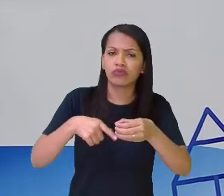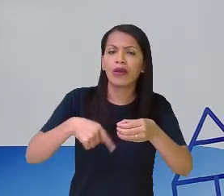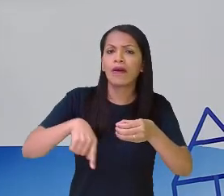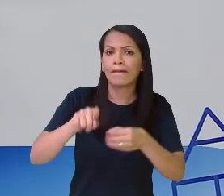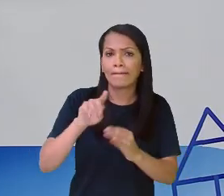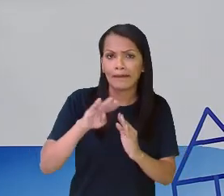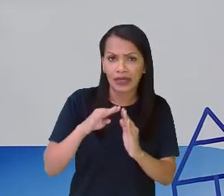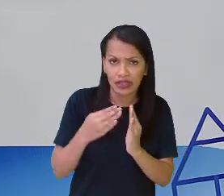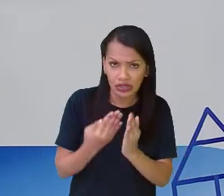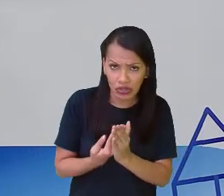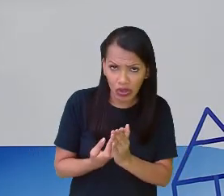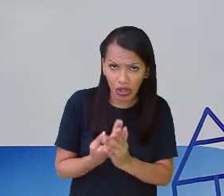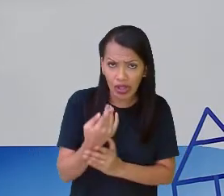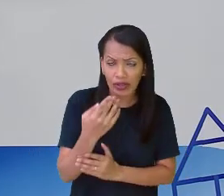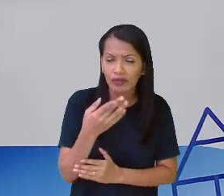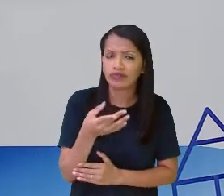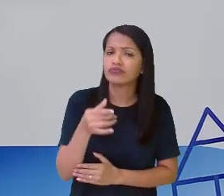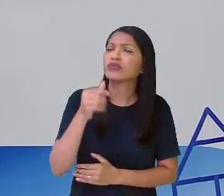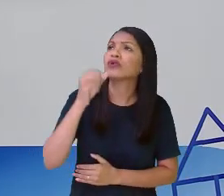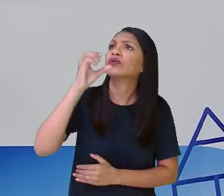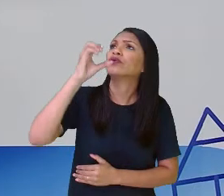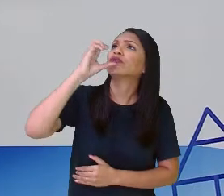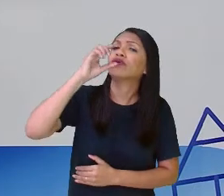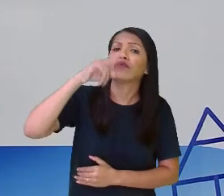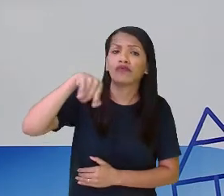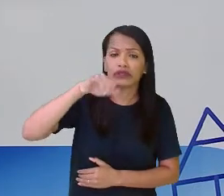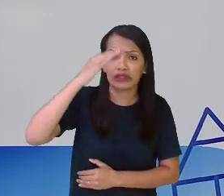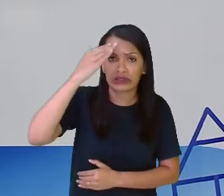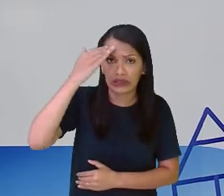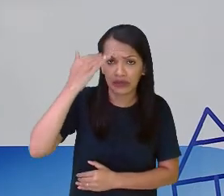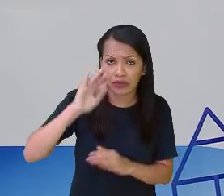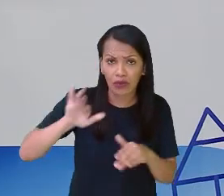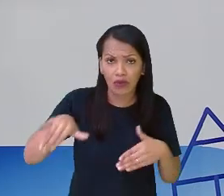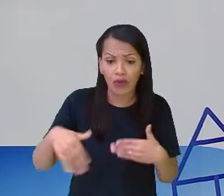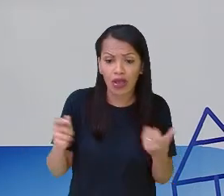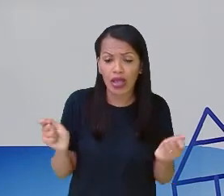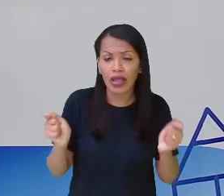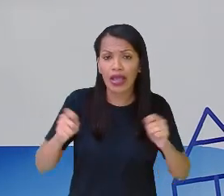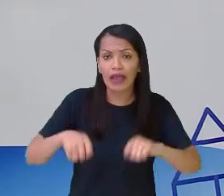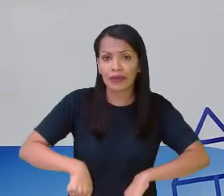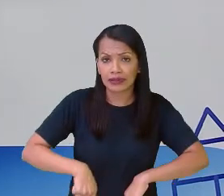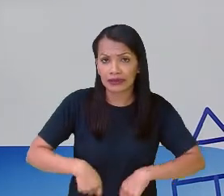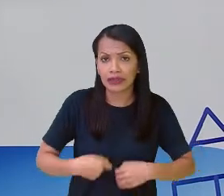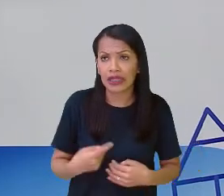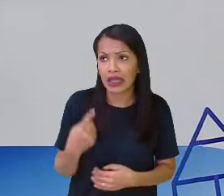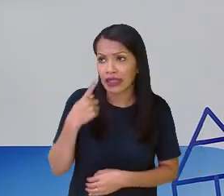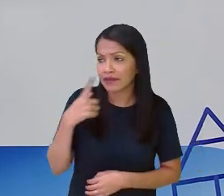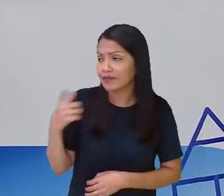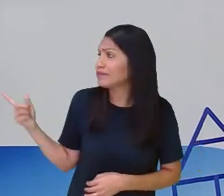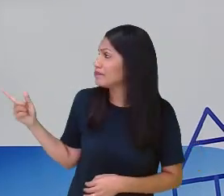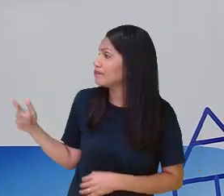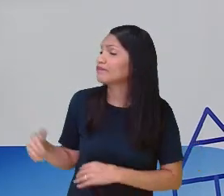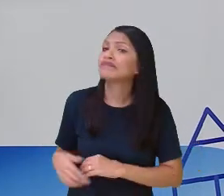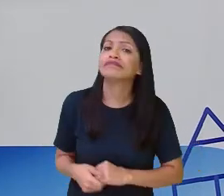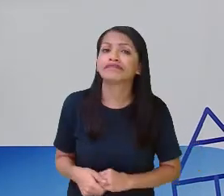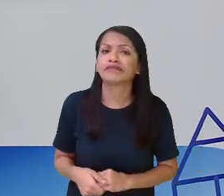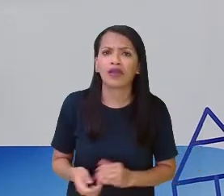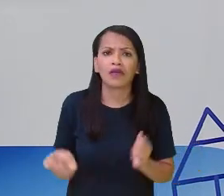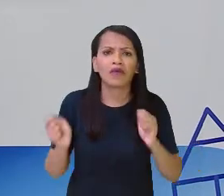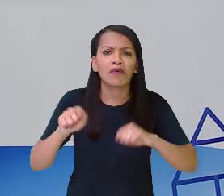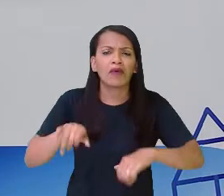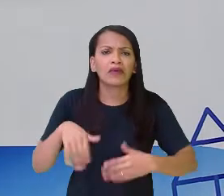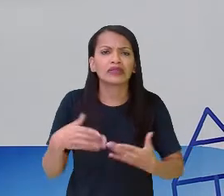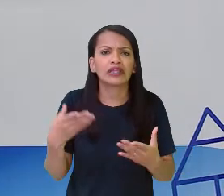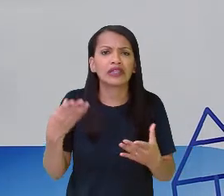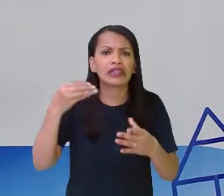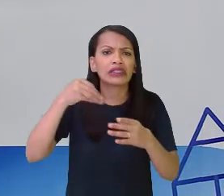garrafa. Diz para mim aí no chat se você sabe qual é a capacidade líquida dessa garrafinha ou desse copo que você bebe